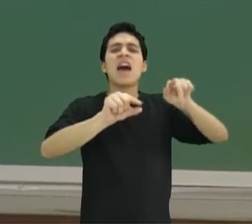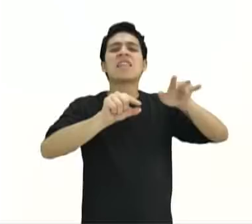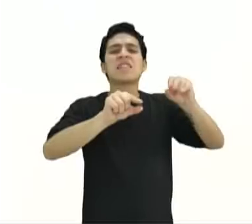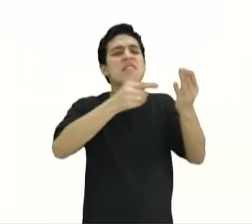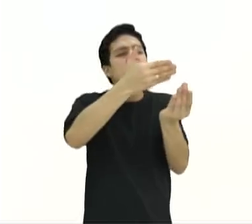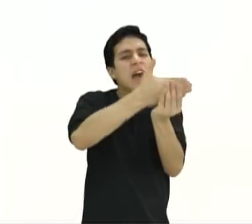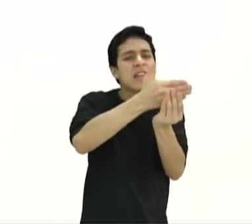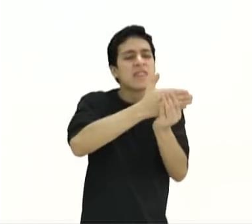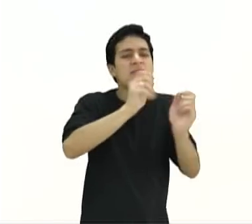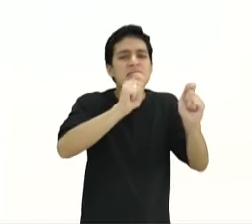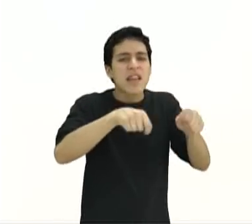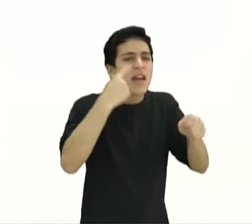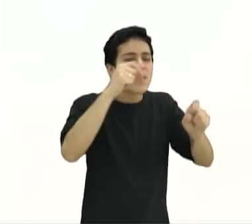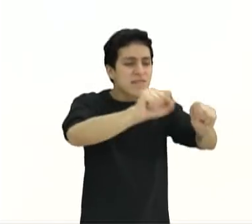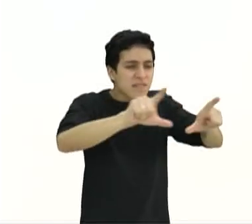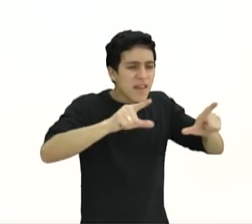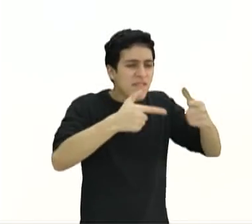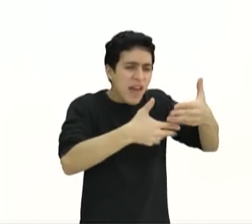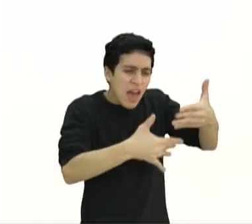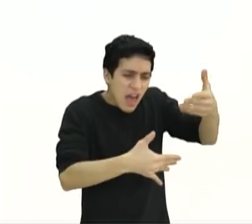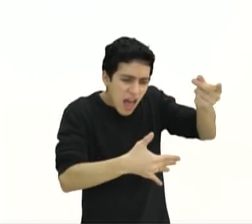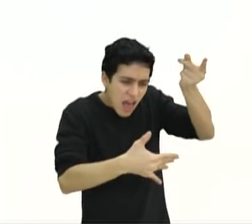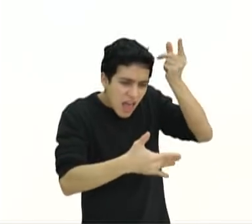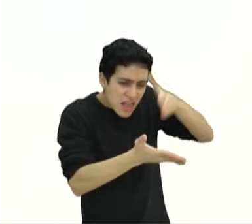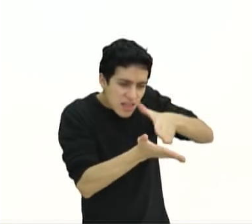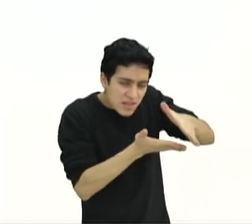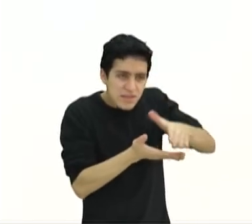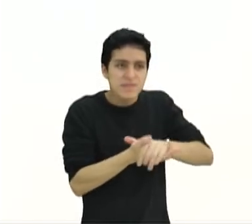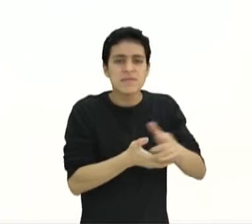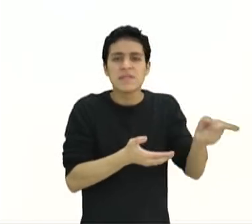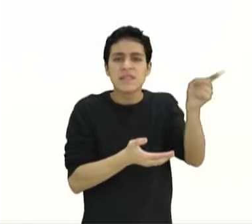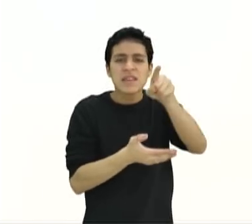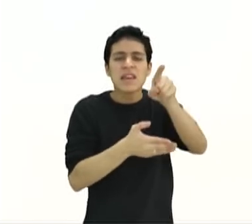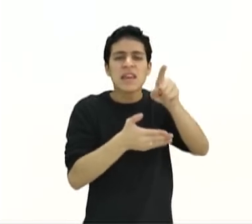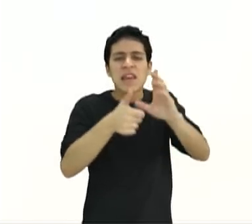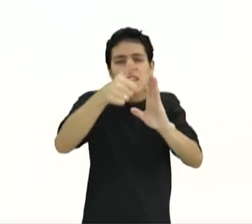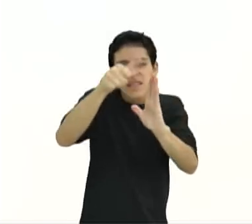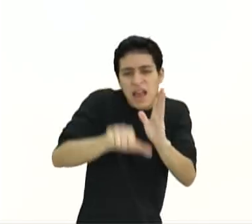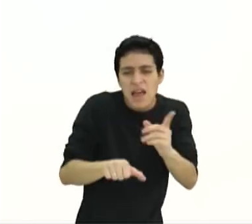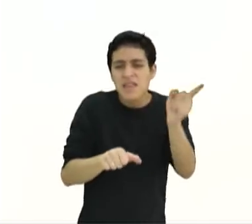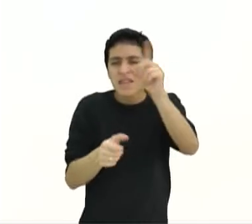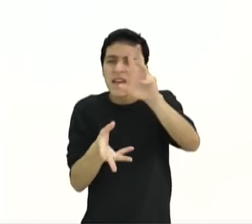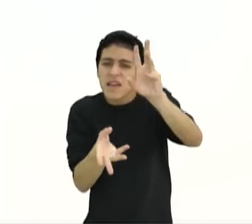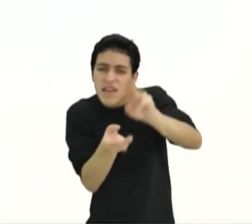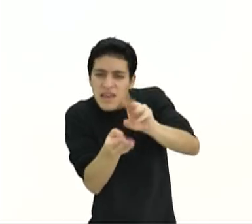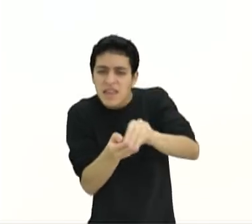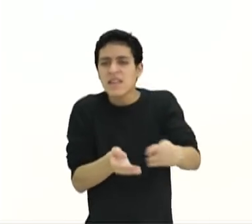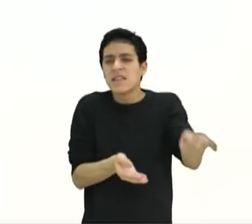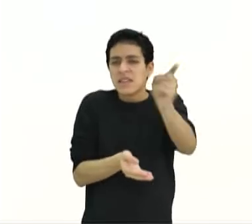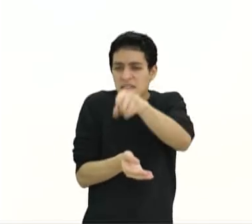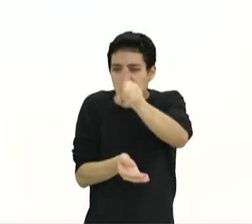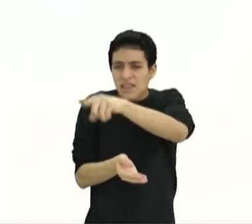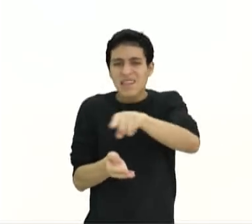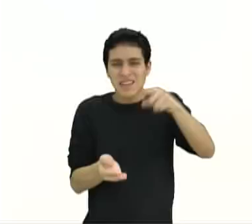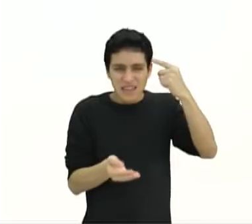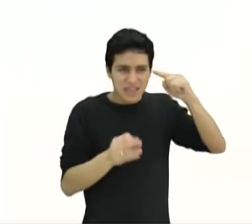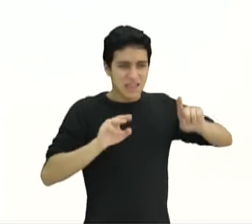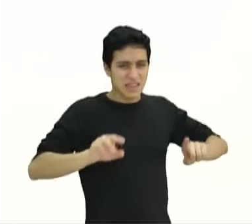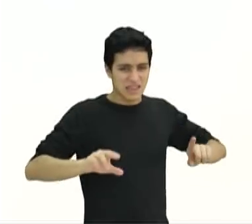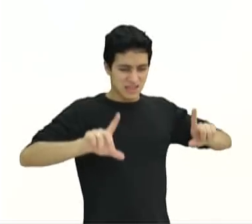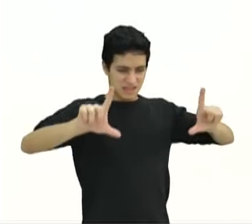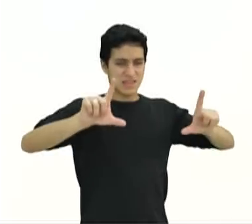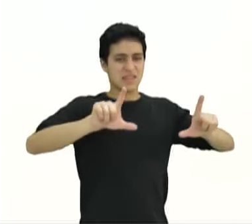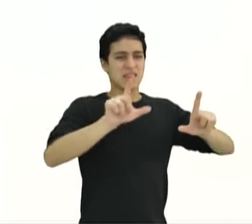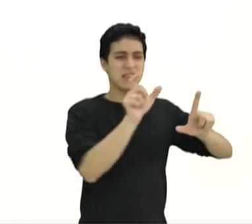jornal. Colunistas, Dom Casmurro, ensaios e resenhas. Aqui você encontra vários ensaios e resenhas de